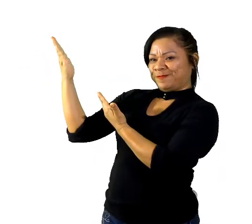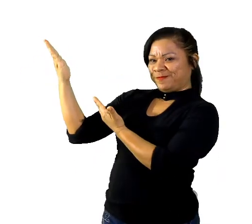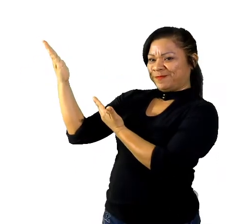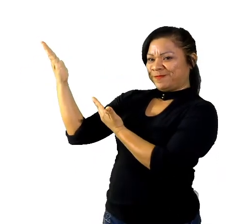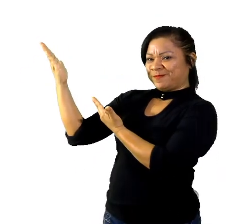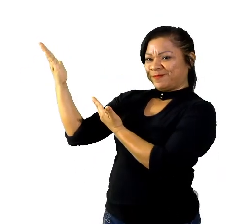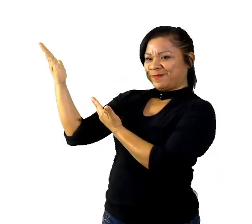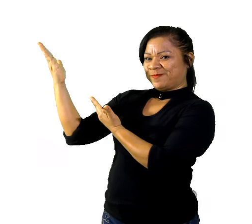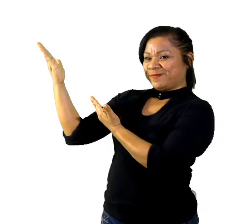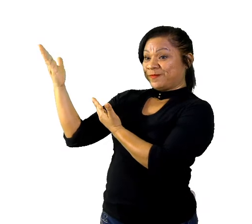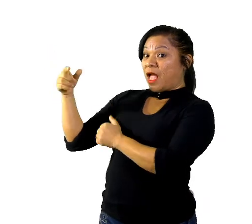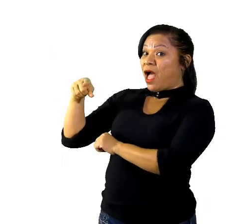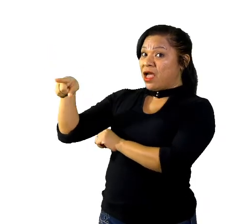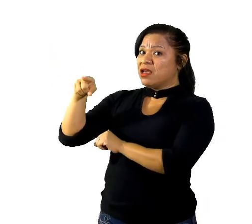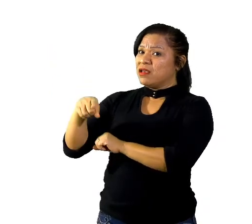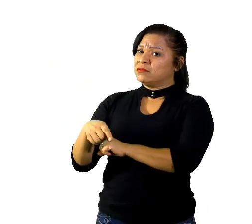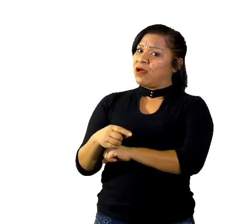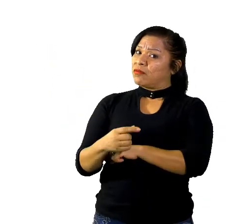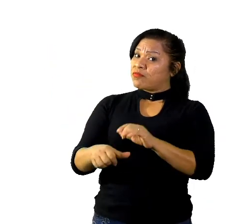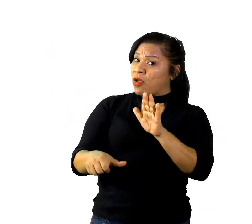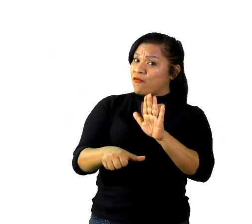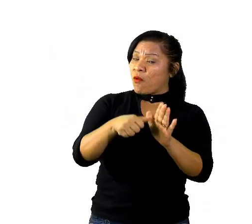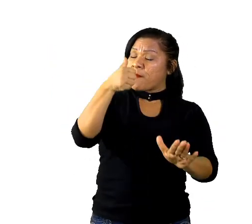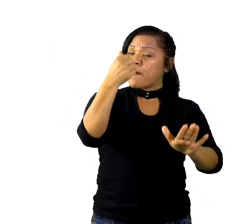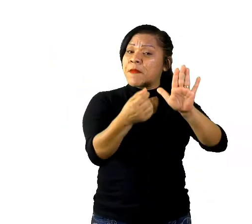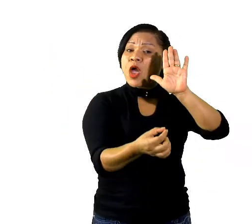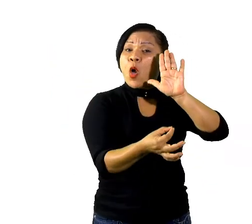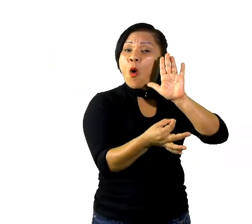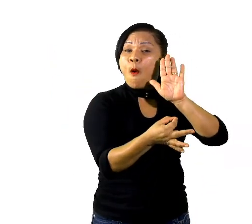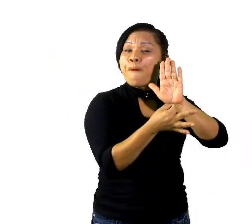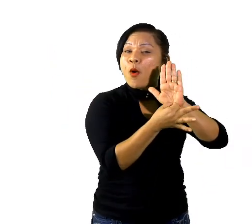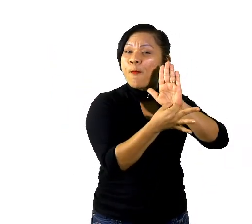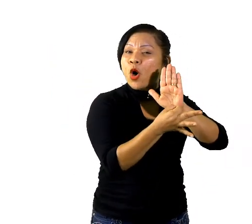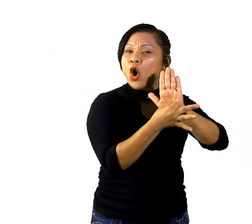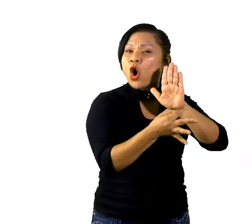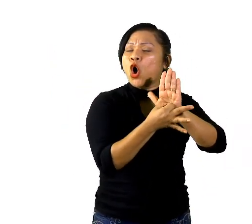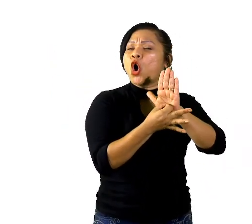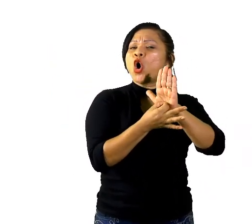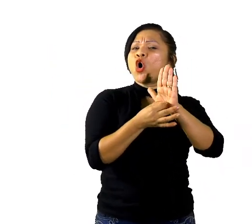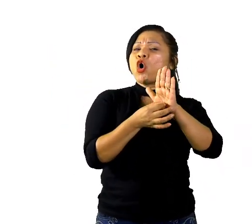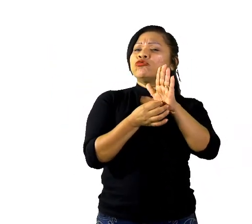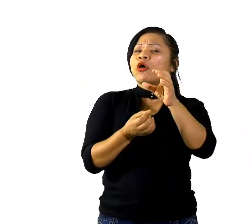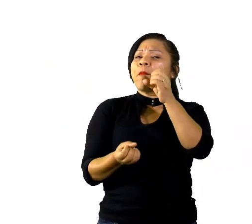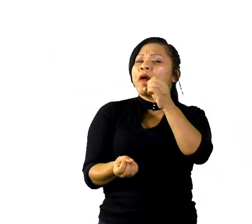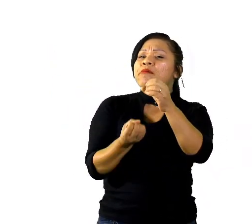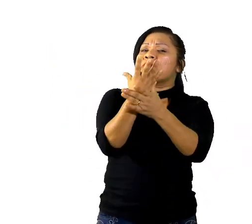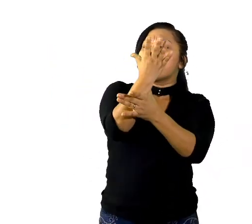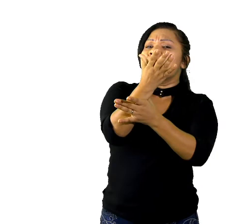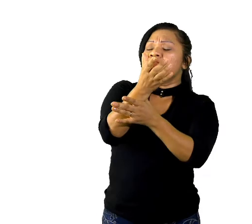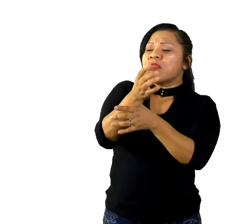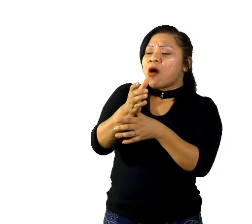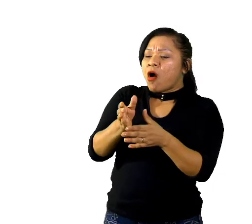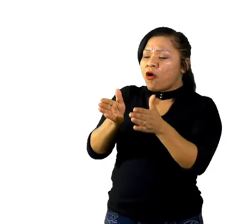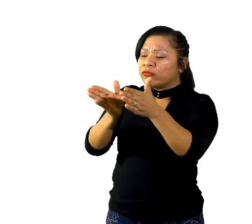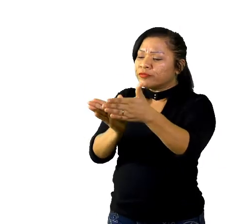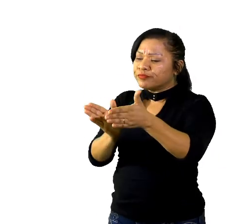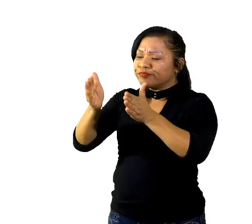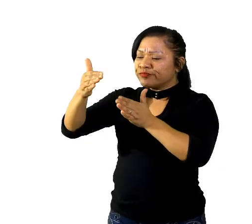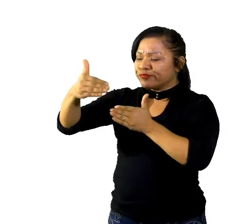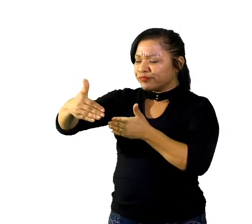propostas de Visconde de Taunay realizar uma nova divisão geográfica do Brasil, uma